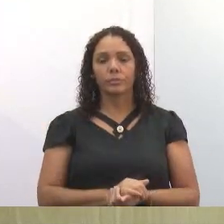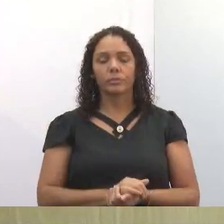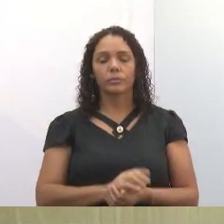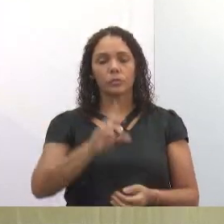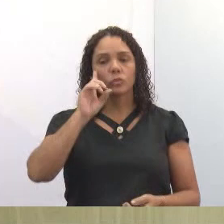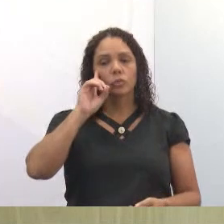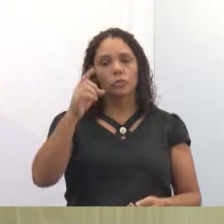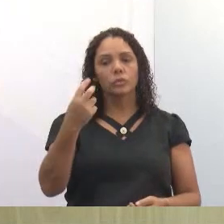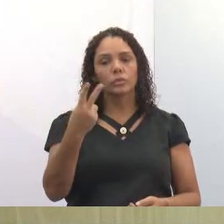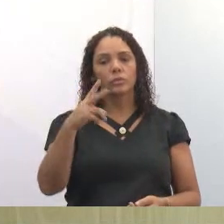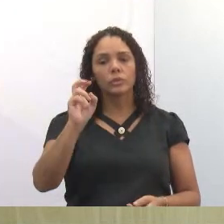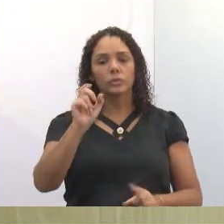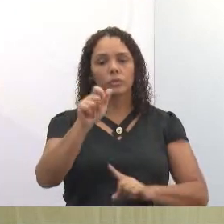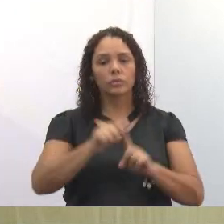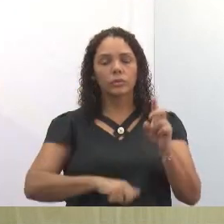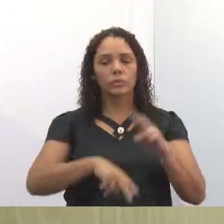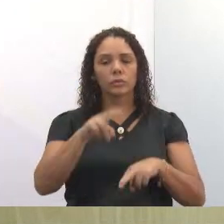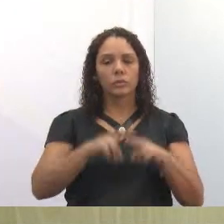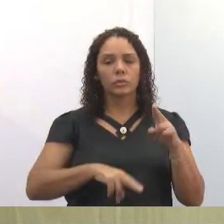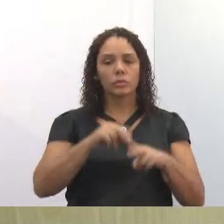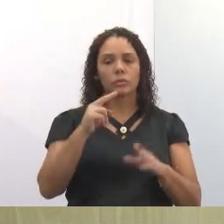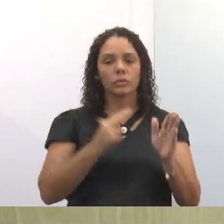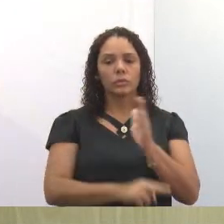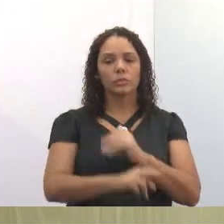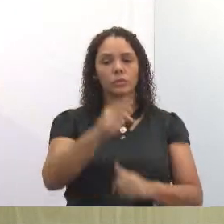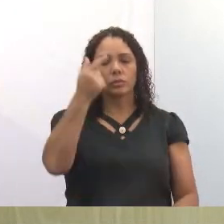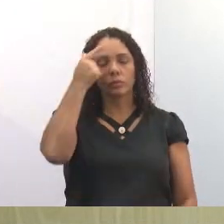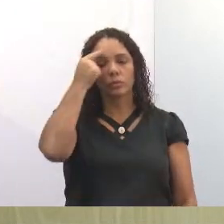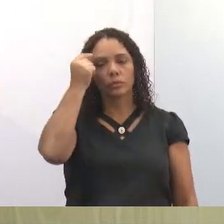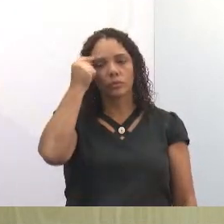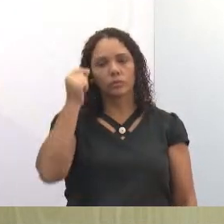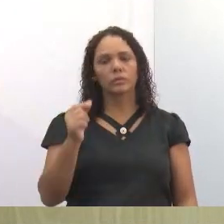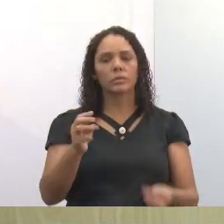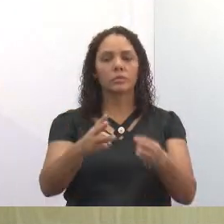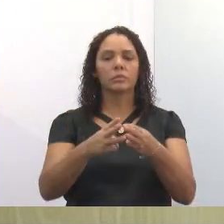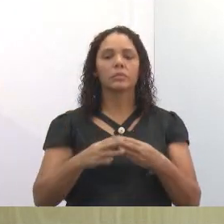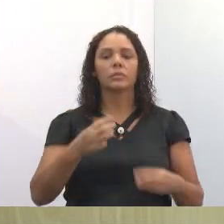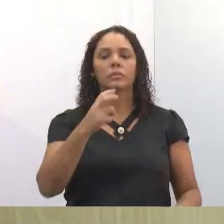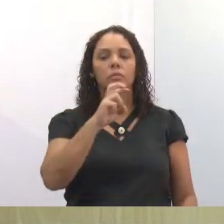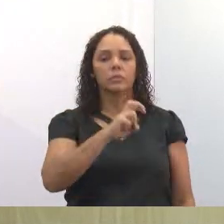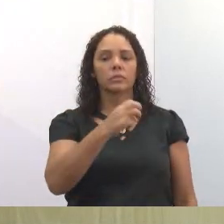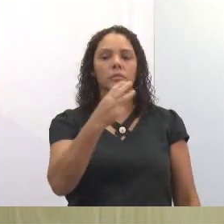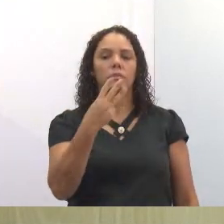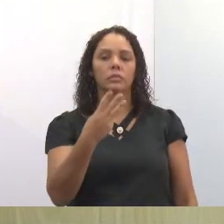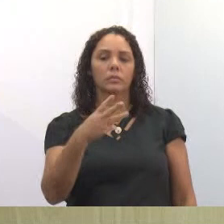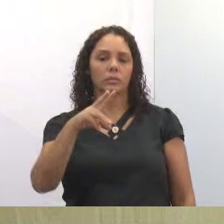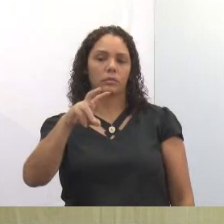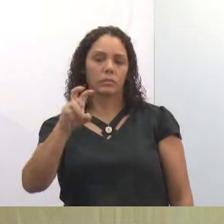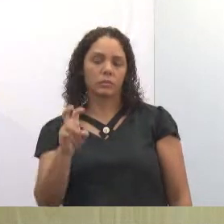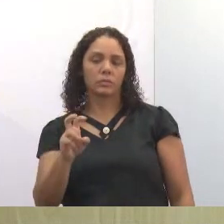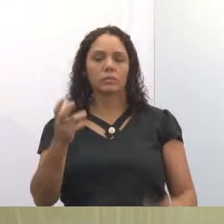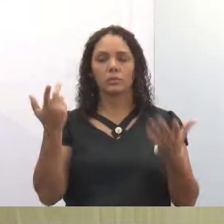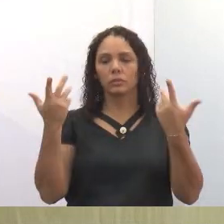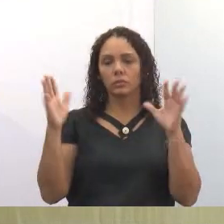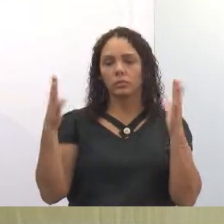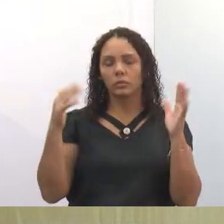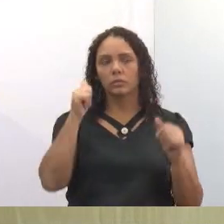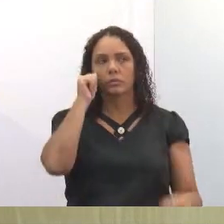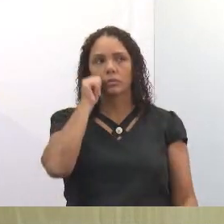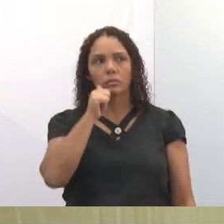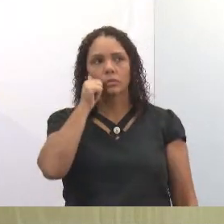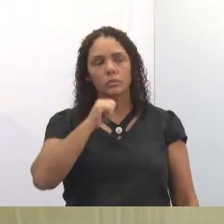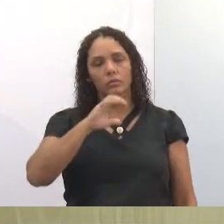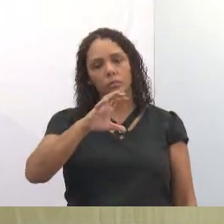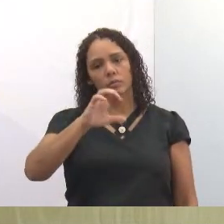ocorrida no dia 25 de junho. Autoria, Edgar Sasaki. Moção 535. Moção congratulatória à senhora